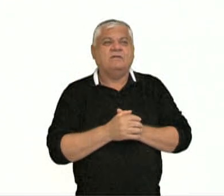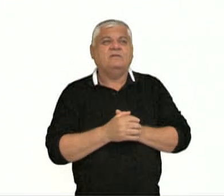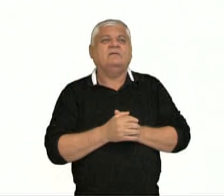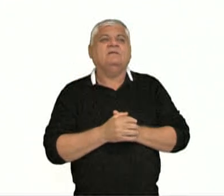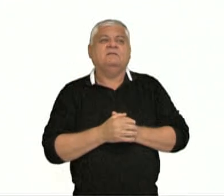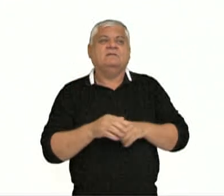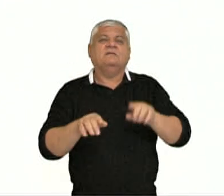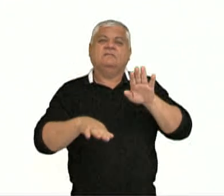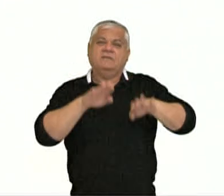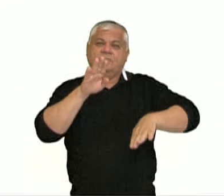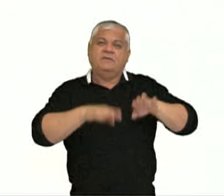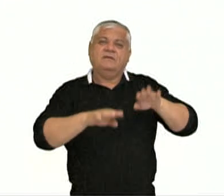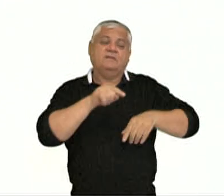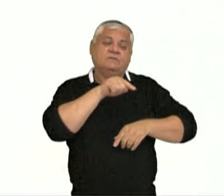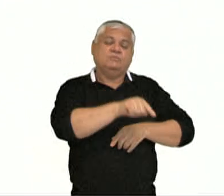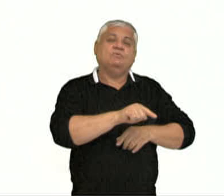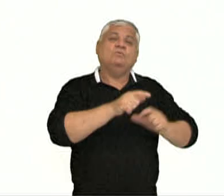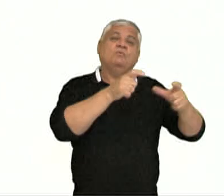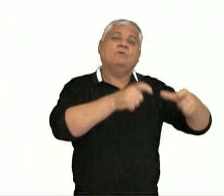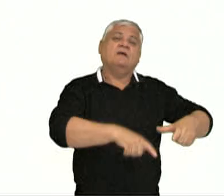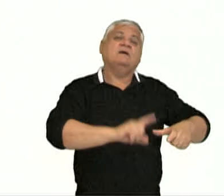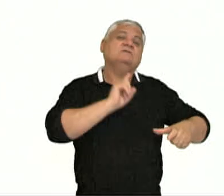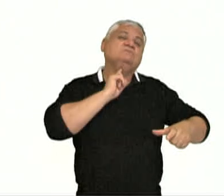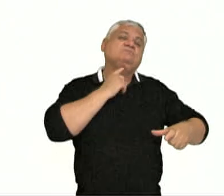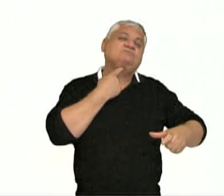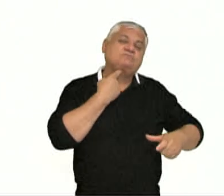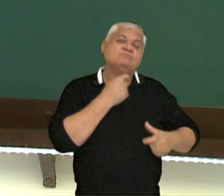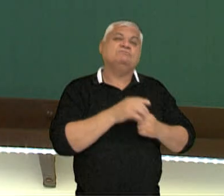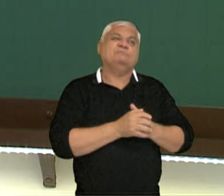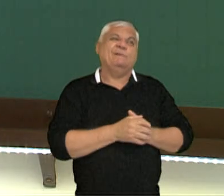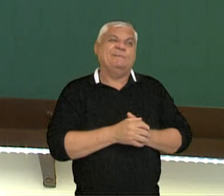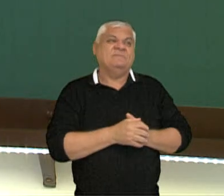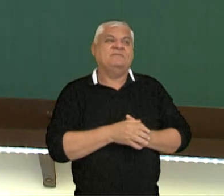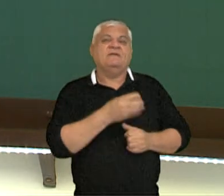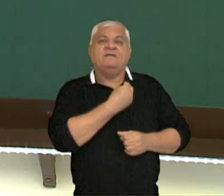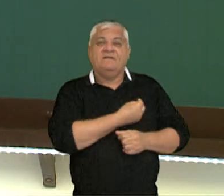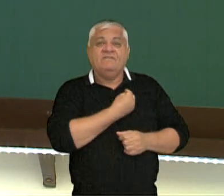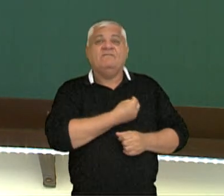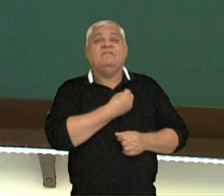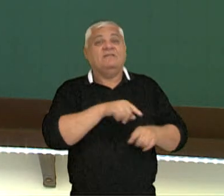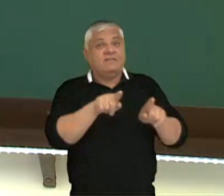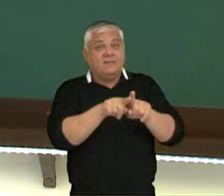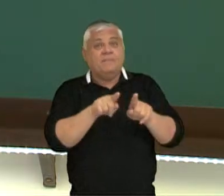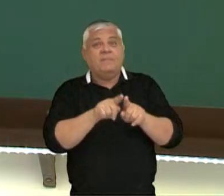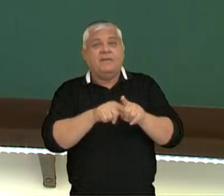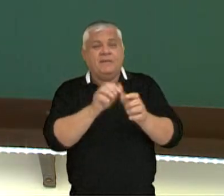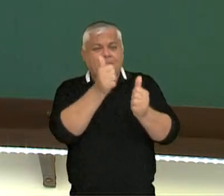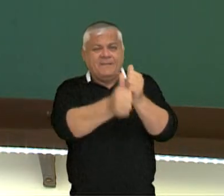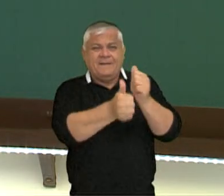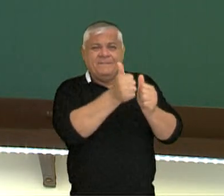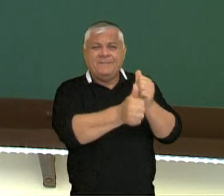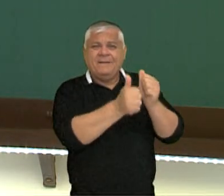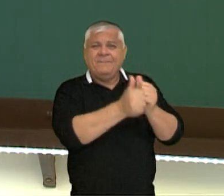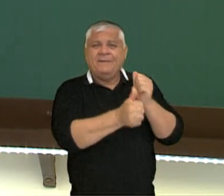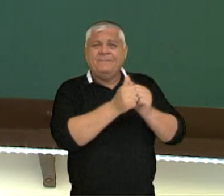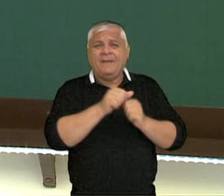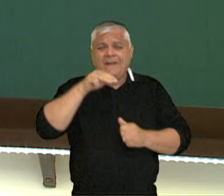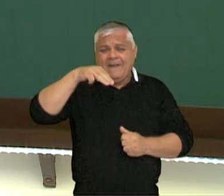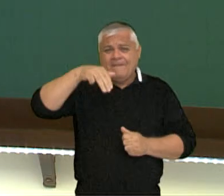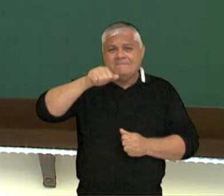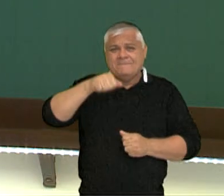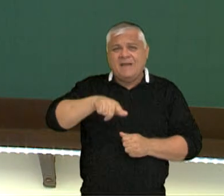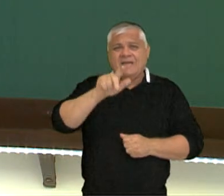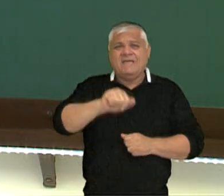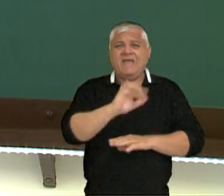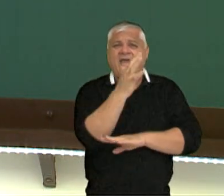mortalidade dependendo da poluição, né, de espécies marinhas e a degradação das regiões de mangues. O que são essas regiões de mangues?